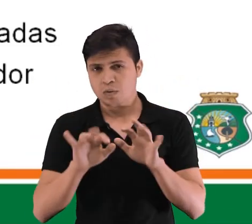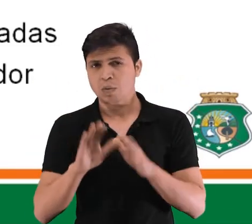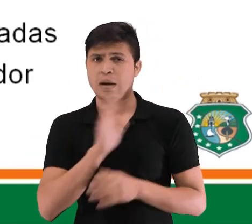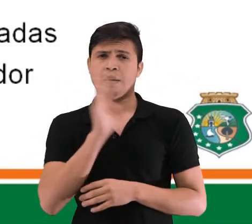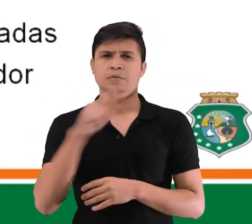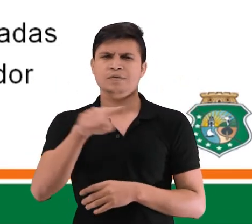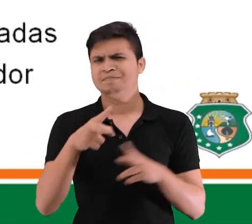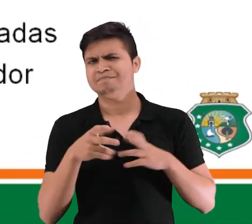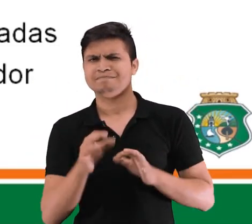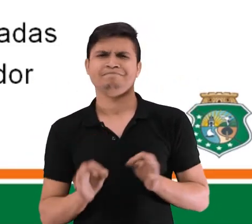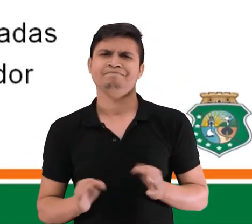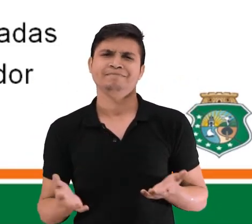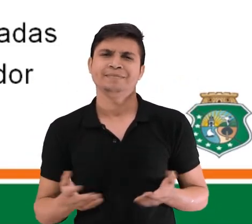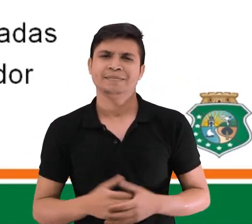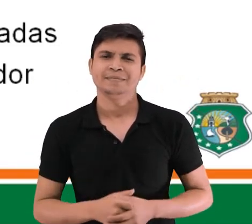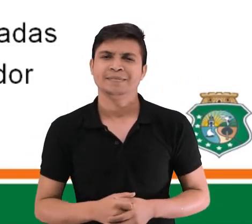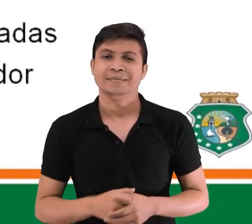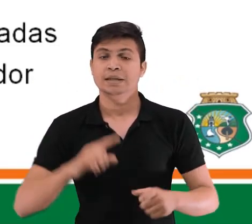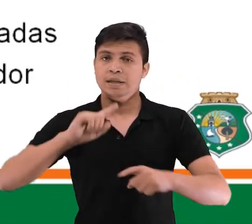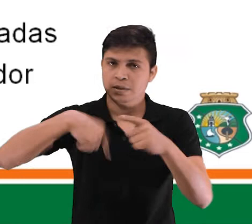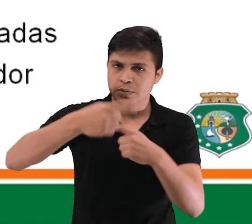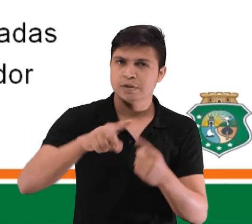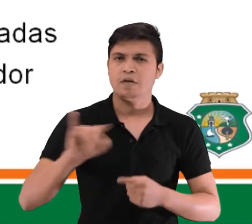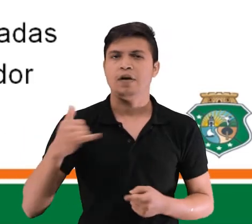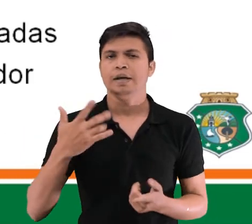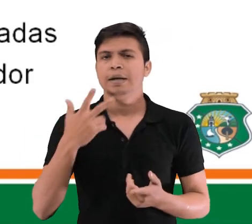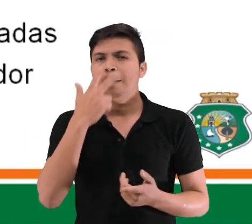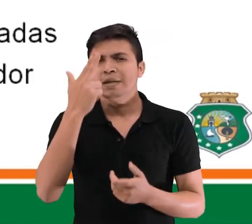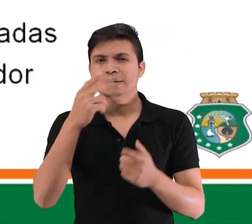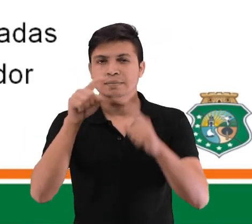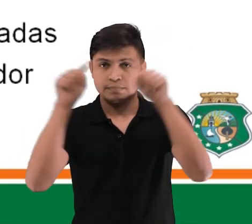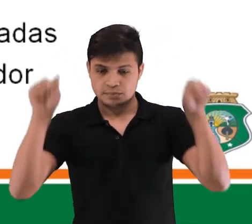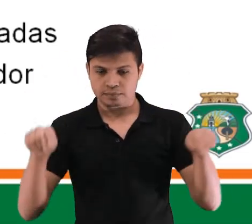não vai nem prestar atenção. Depois ele vai aparecer na tela